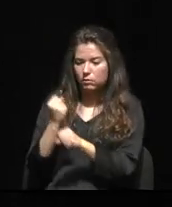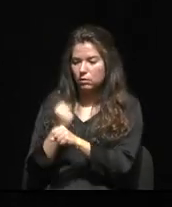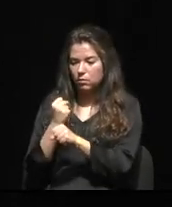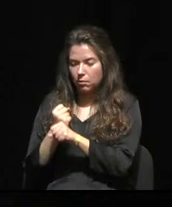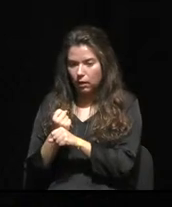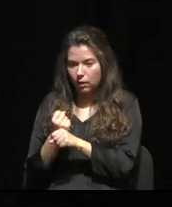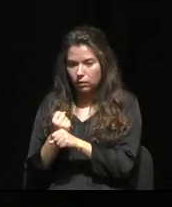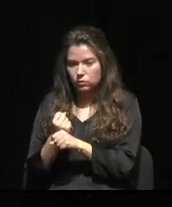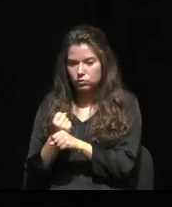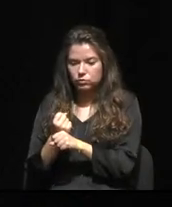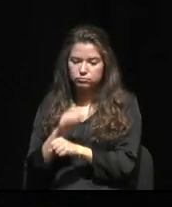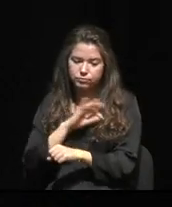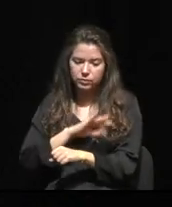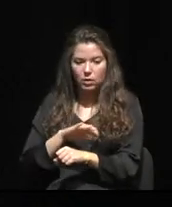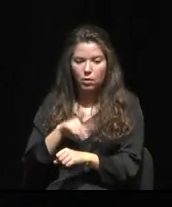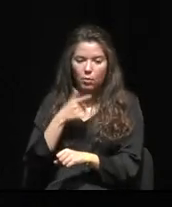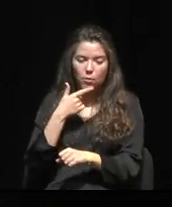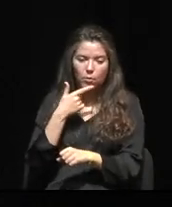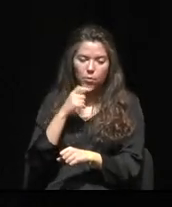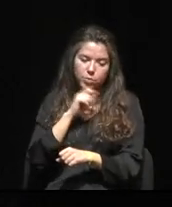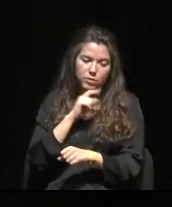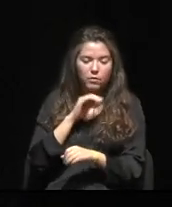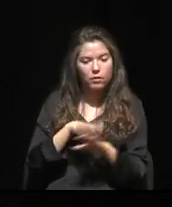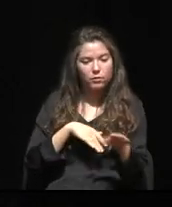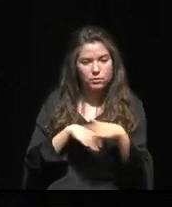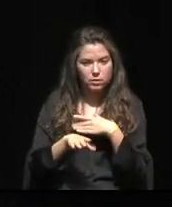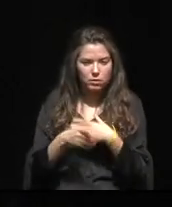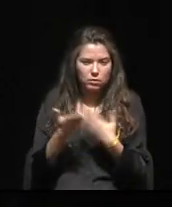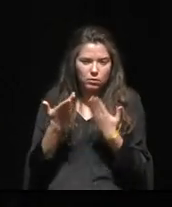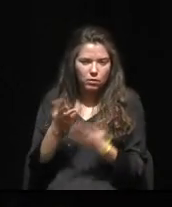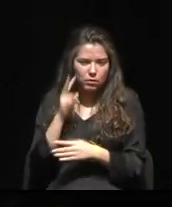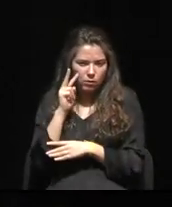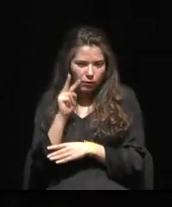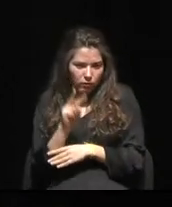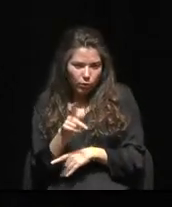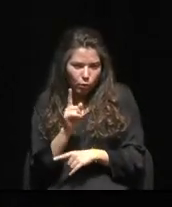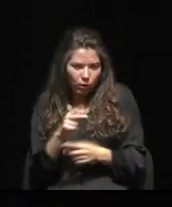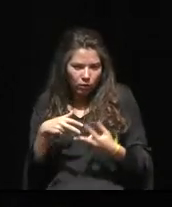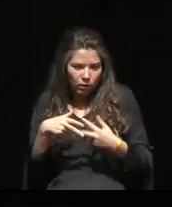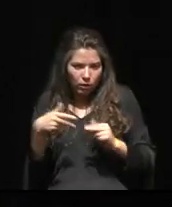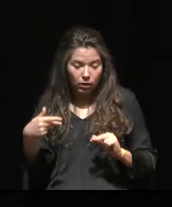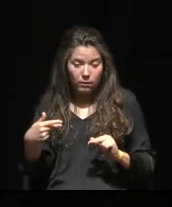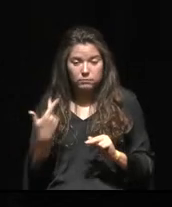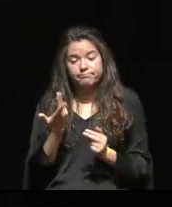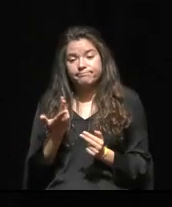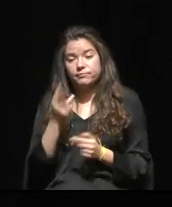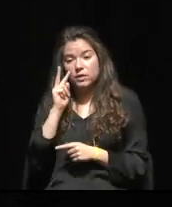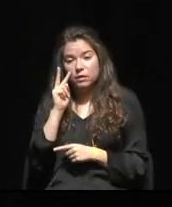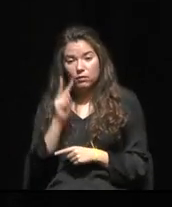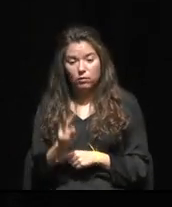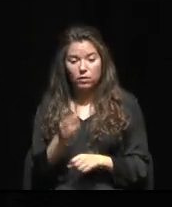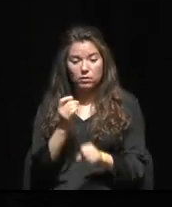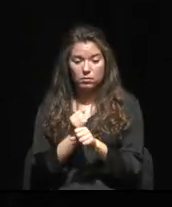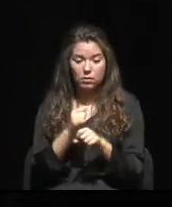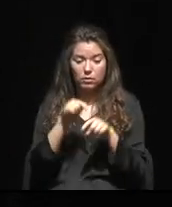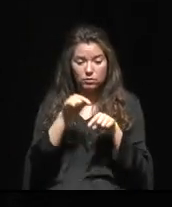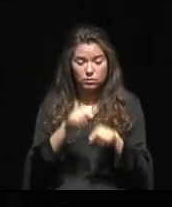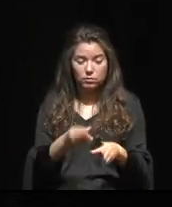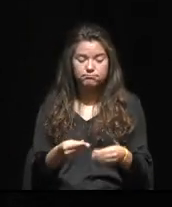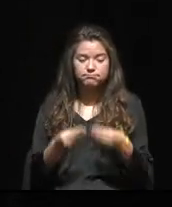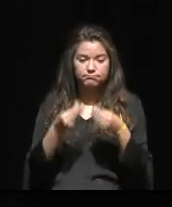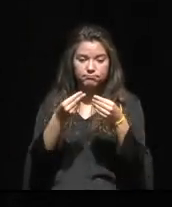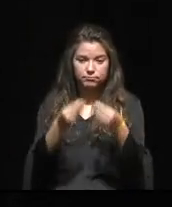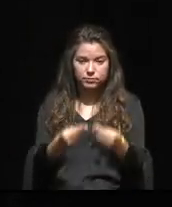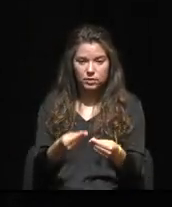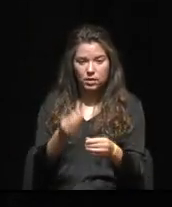a exerçam e o que é que estamos a assistir na Câmara a serem atribuídas estas funções a